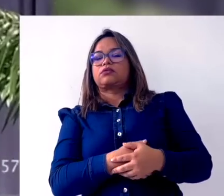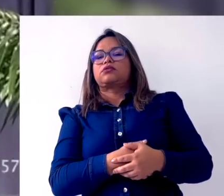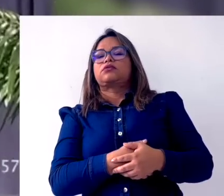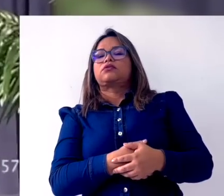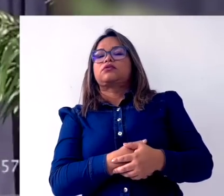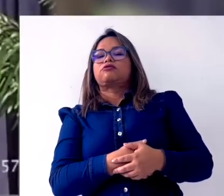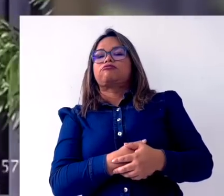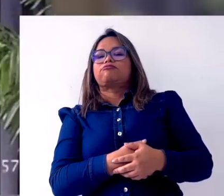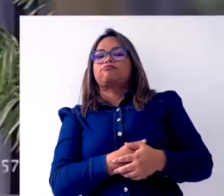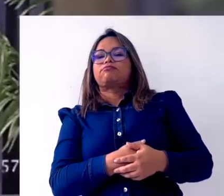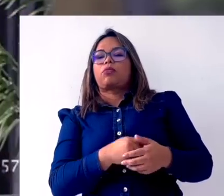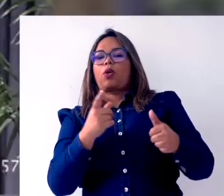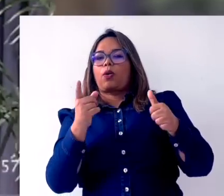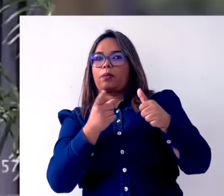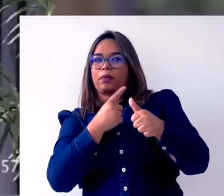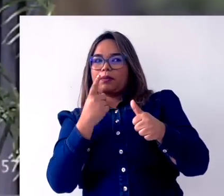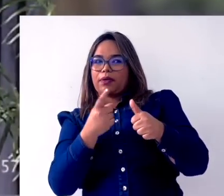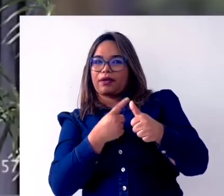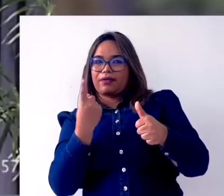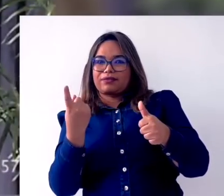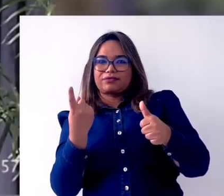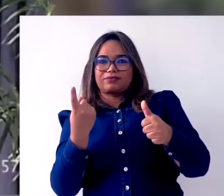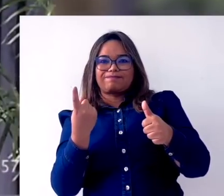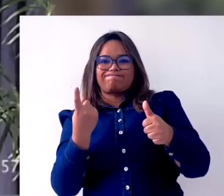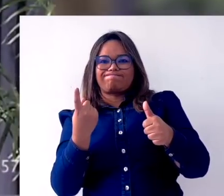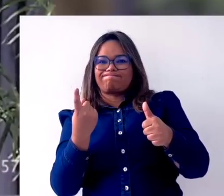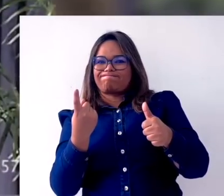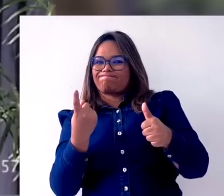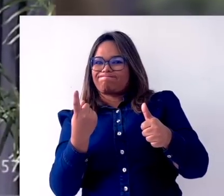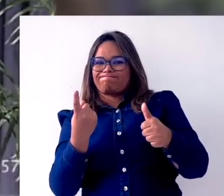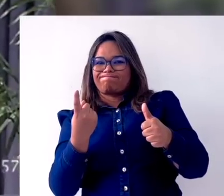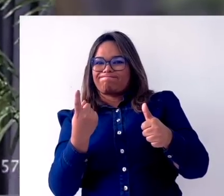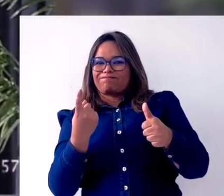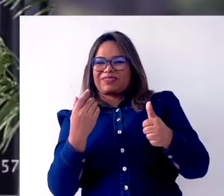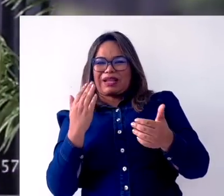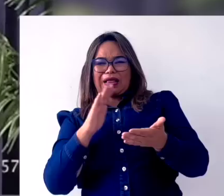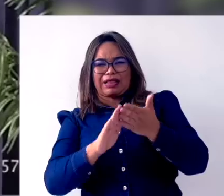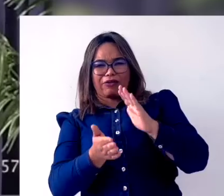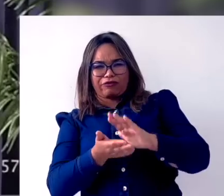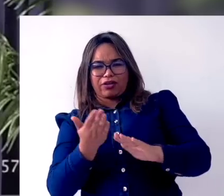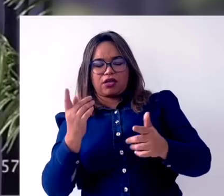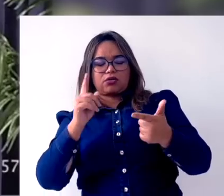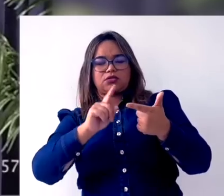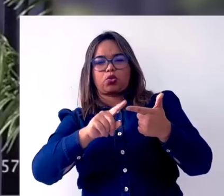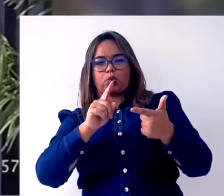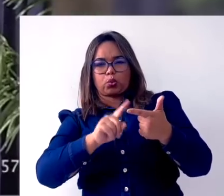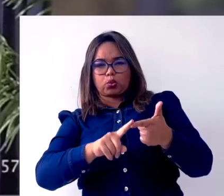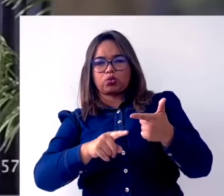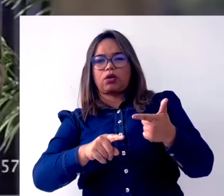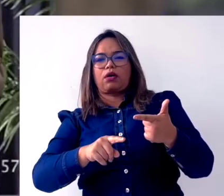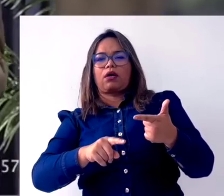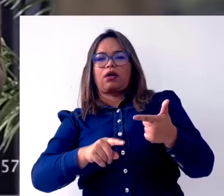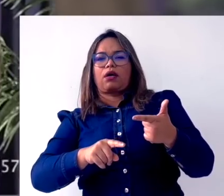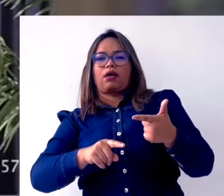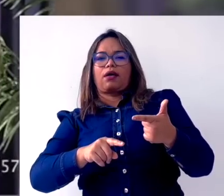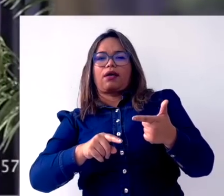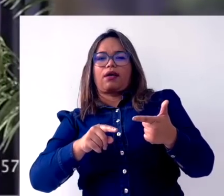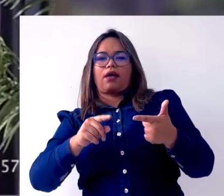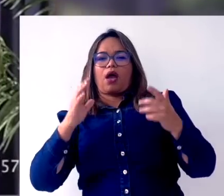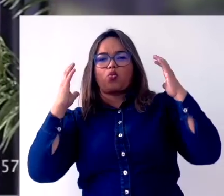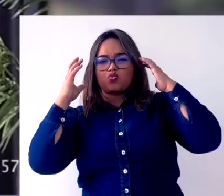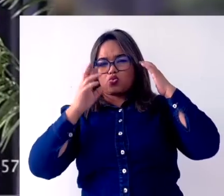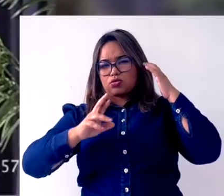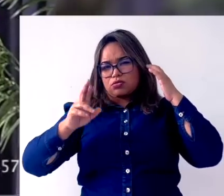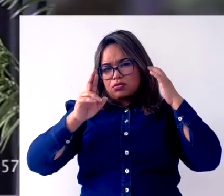não faz nenhum sentido. O segundo era que a Rússia seria consagrada, que eles pegariam o poder de qualquer jeito. E